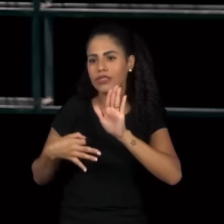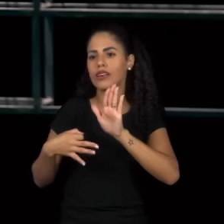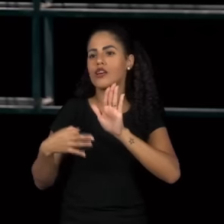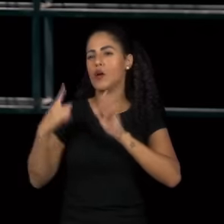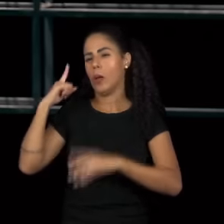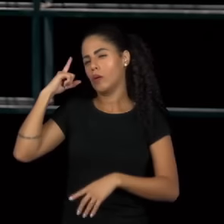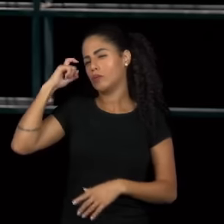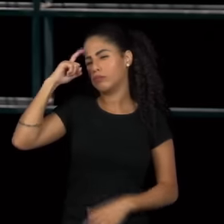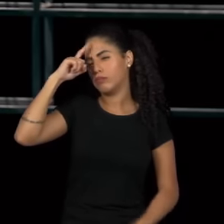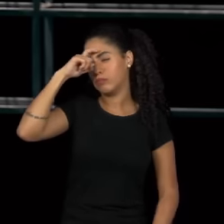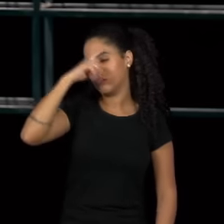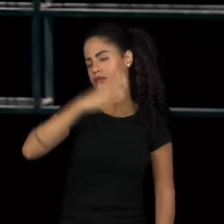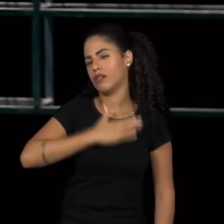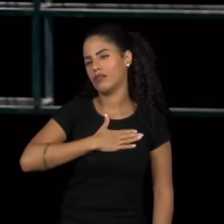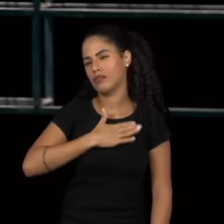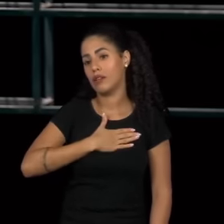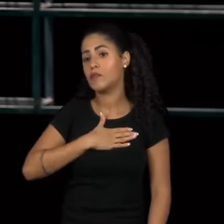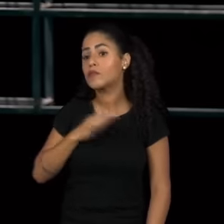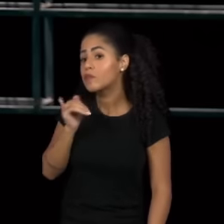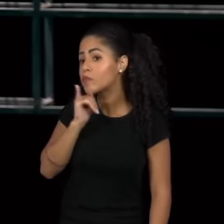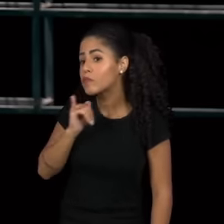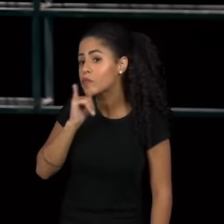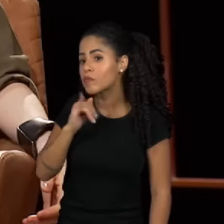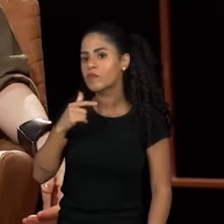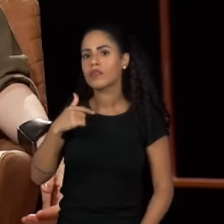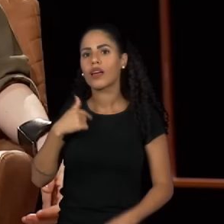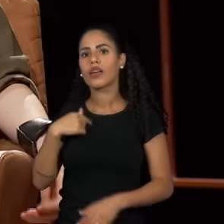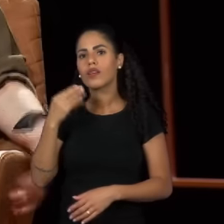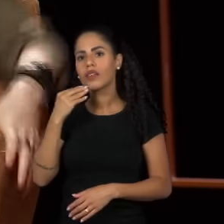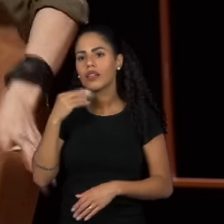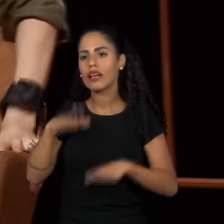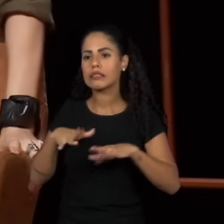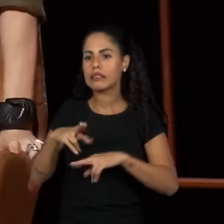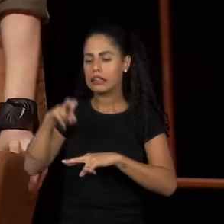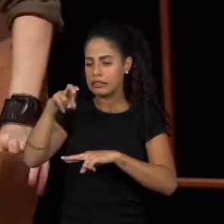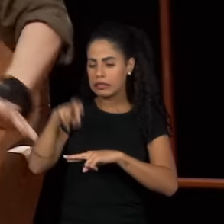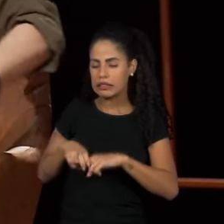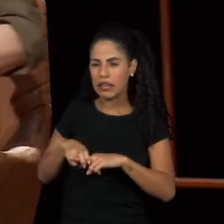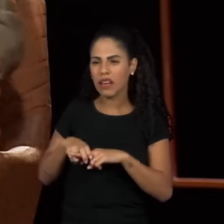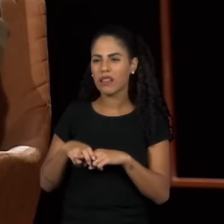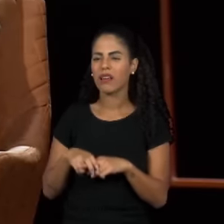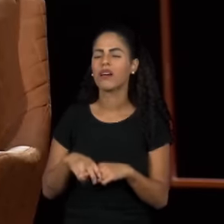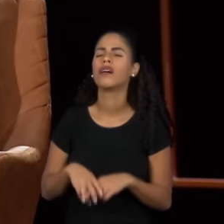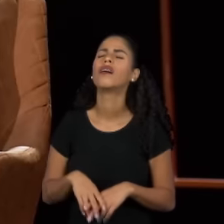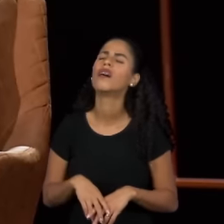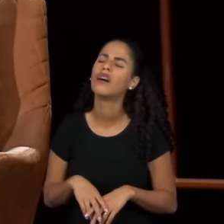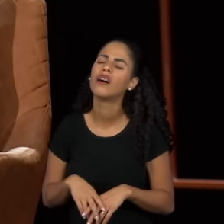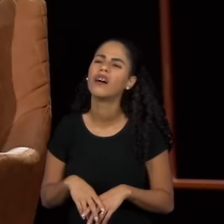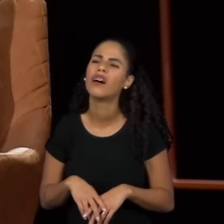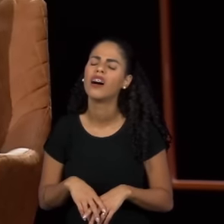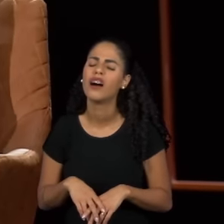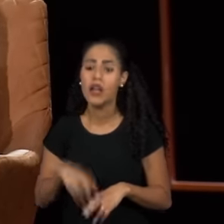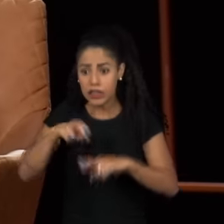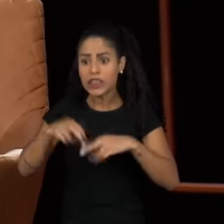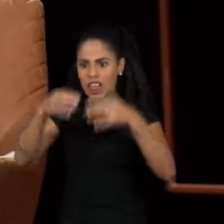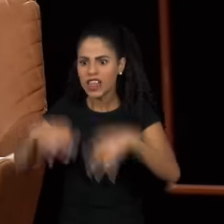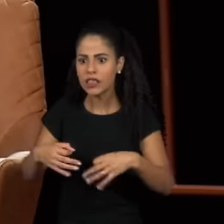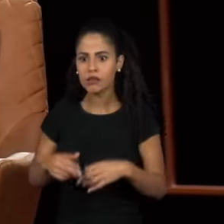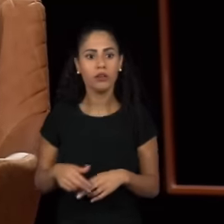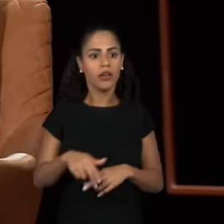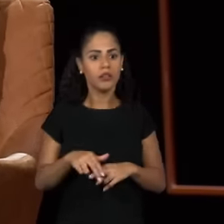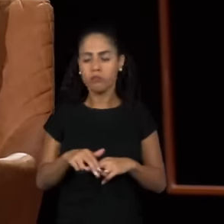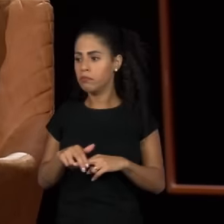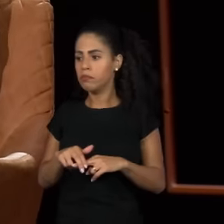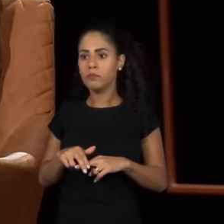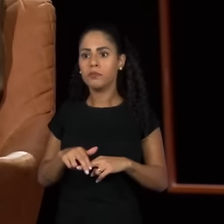muito difícil para mim. Por exemplo, eu tinha mania, às vezes eu sentava na cadeira, eu estava exausta, ele falava, senta direito! Eu tinha que ficar 4 horas sentada. Assim. Então,